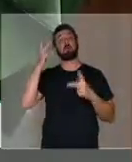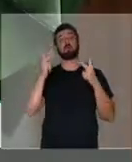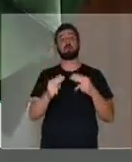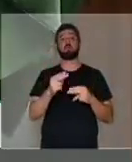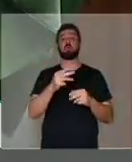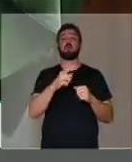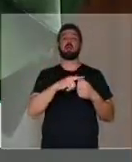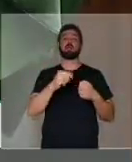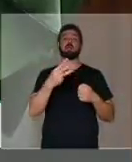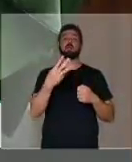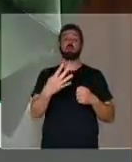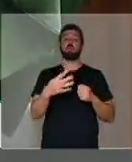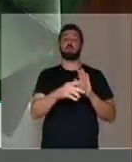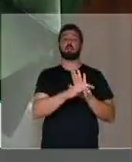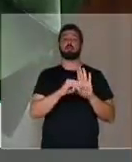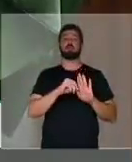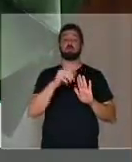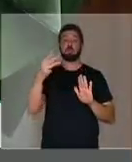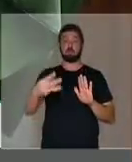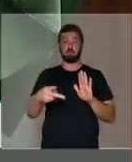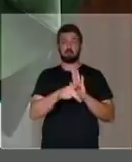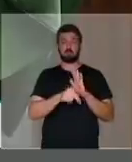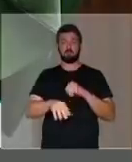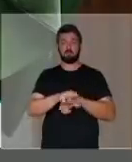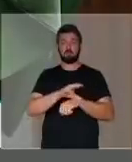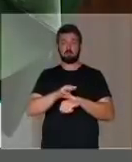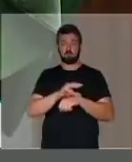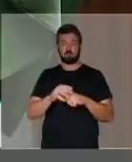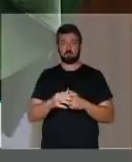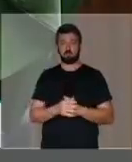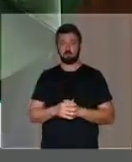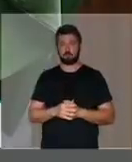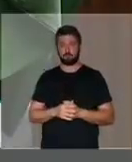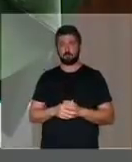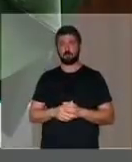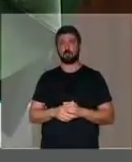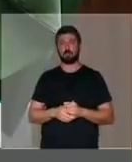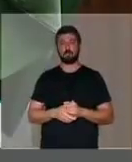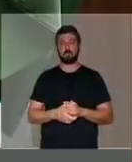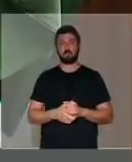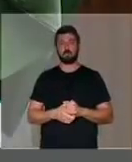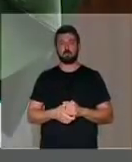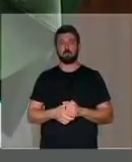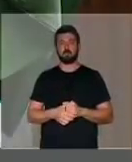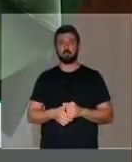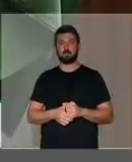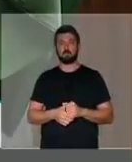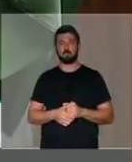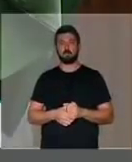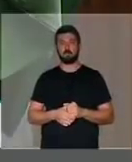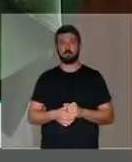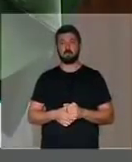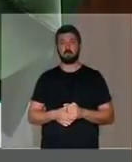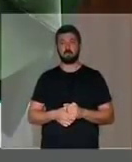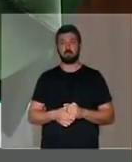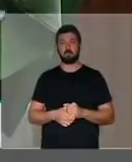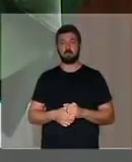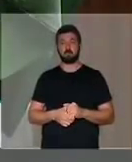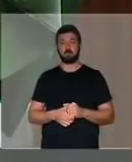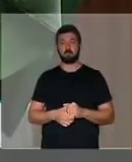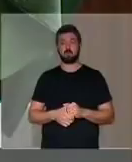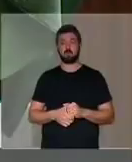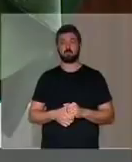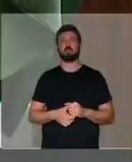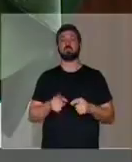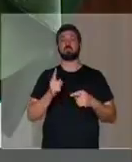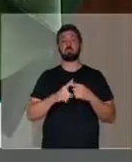artigo 34, inciso 3 da Constituição Federal, em termos literais, por termo ao